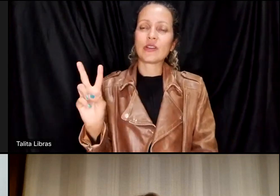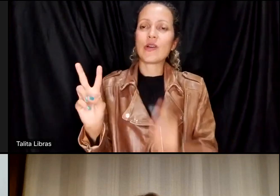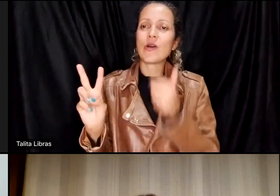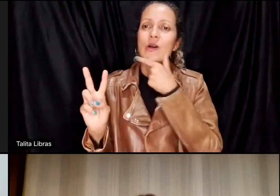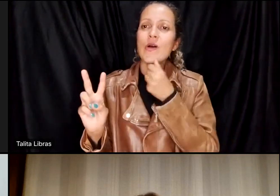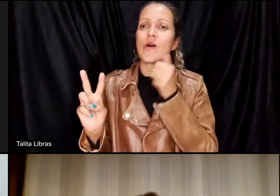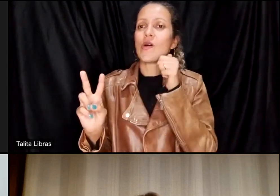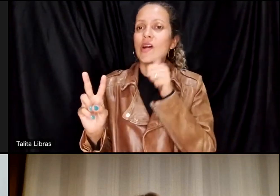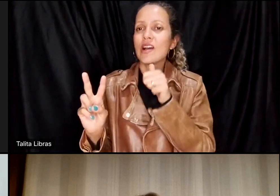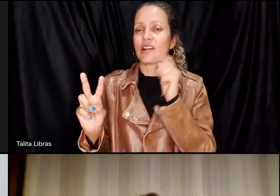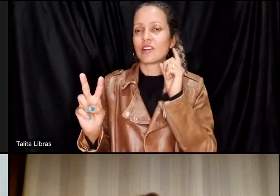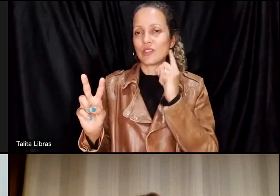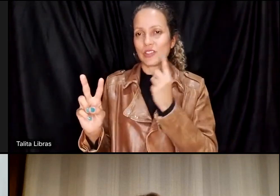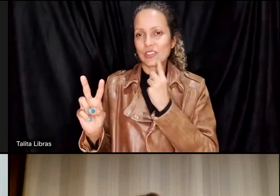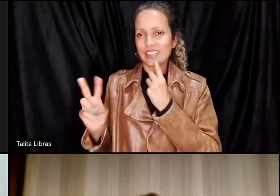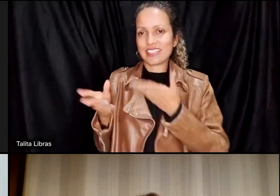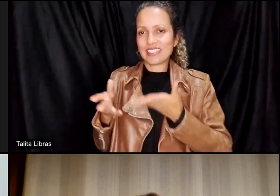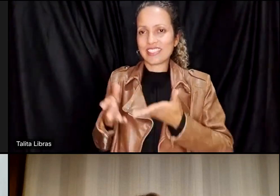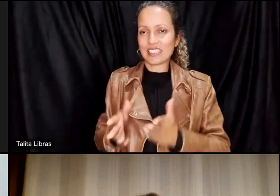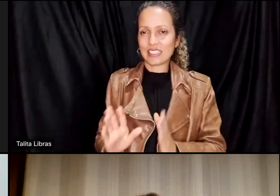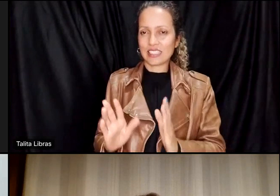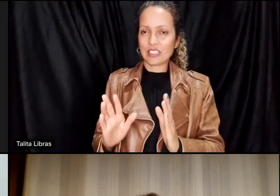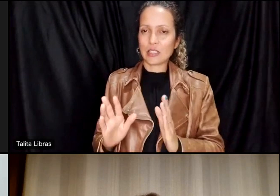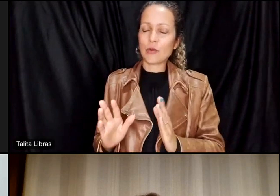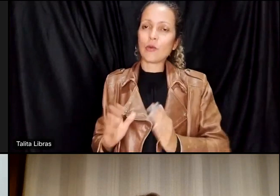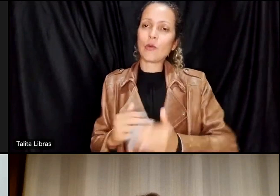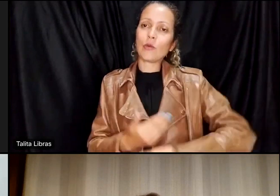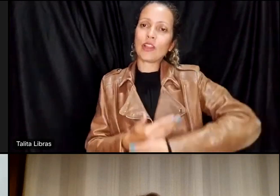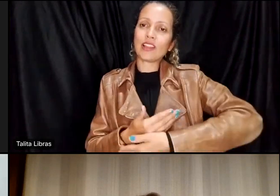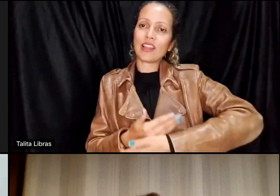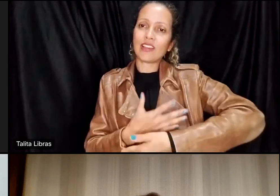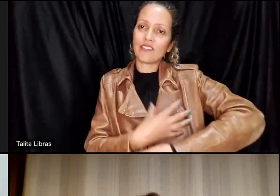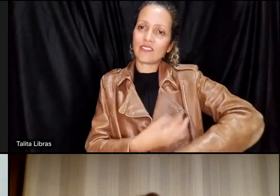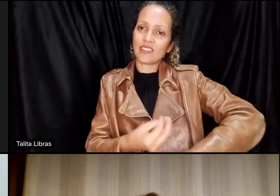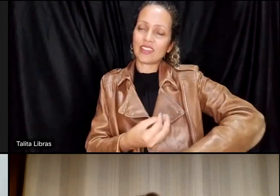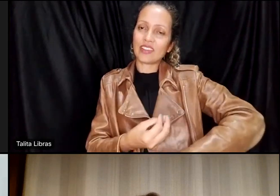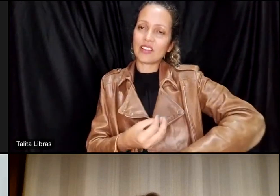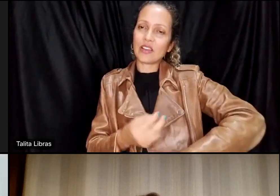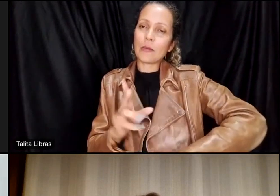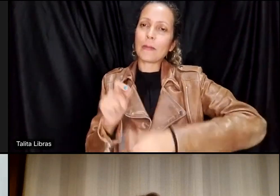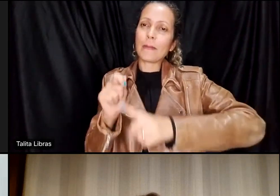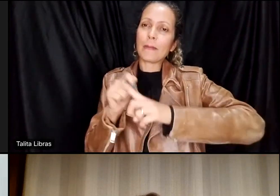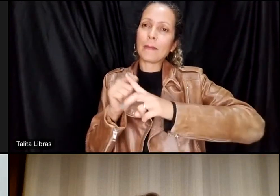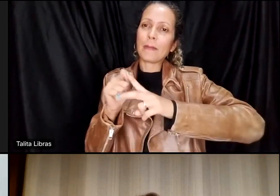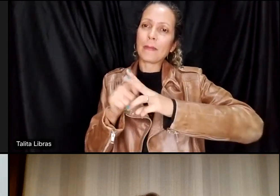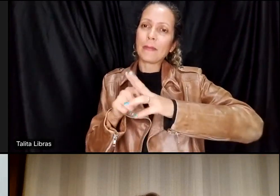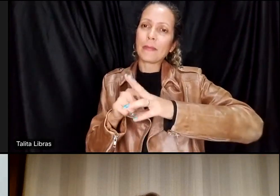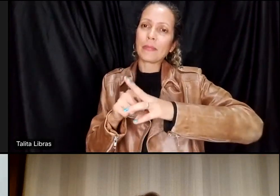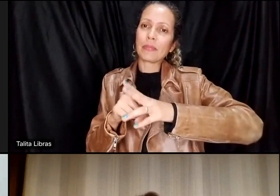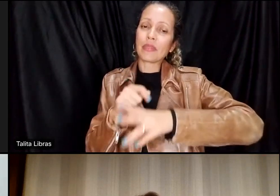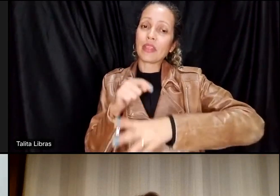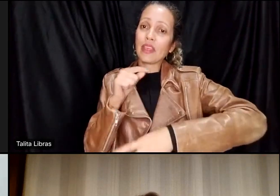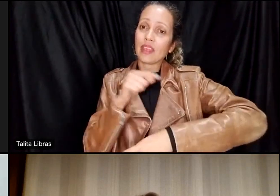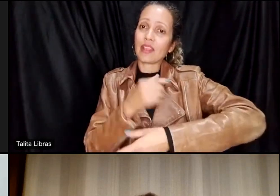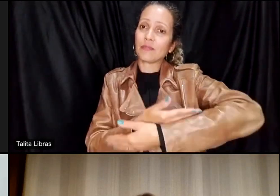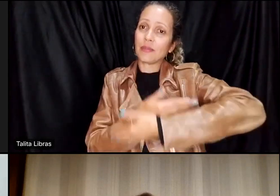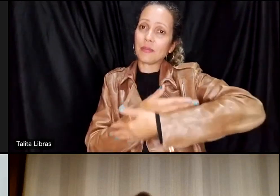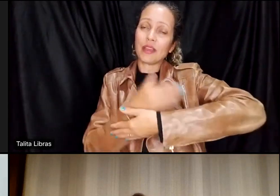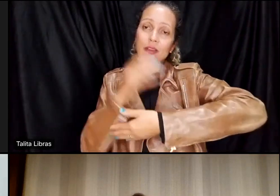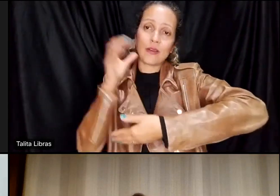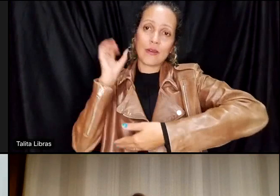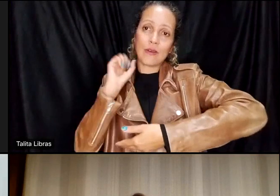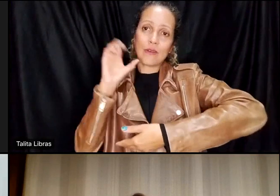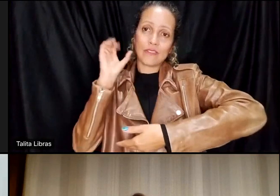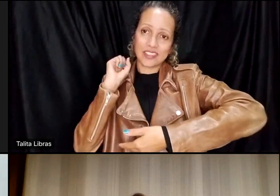e ele já estava assim, com uns meses, só que ele não é surdo. E aí, você via ele